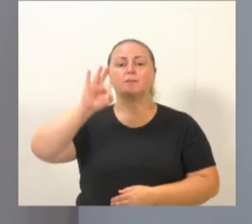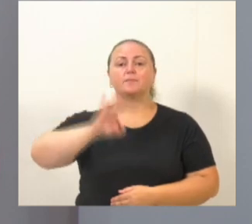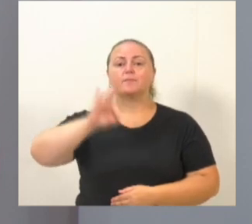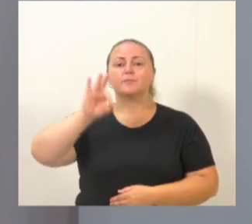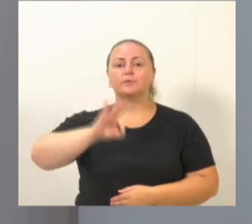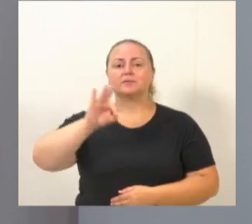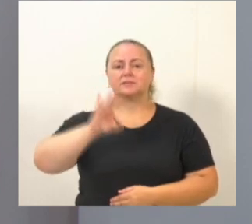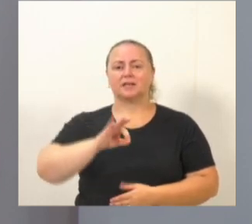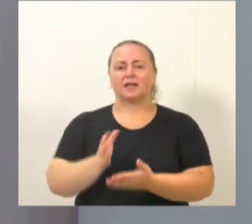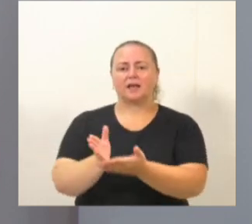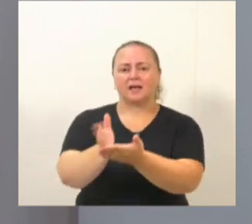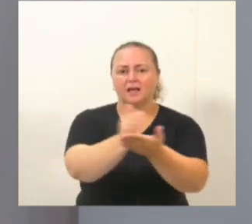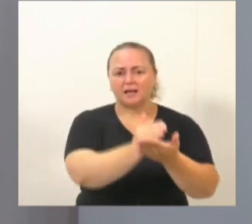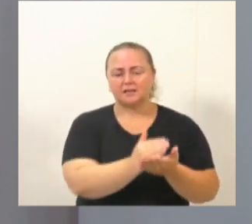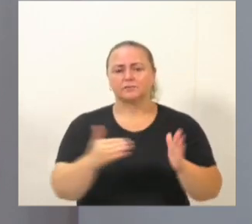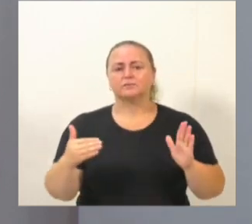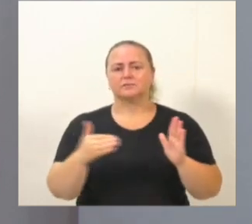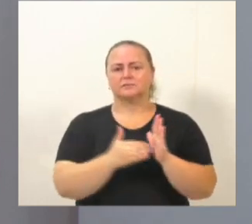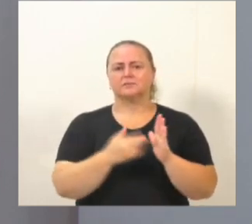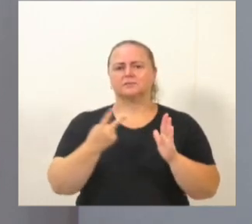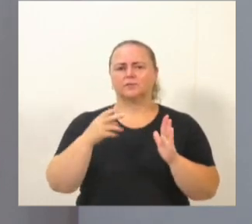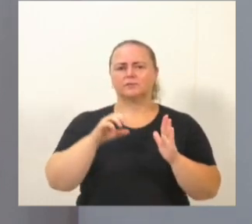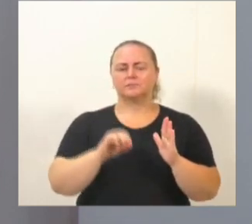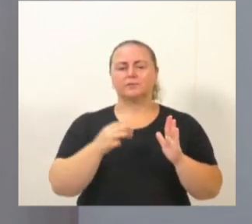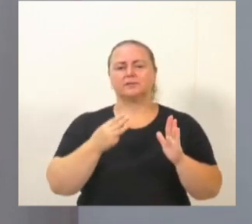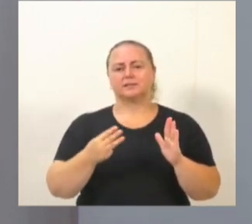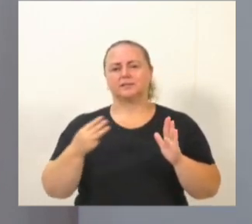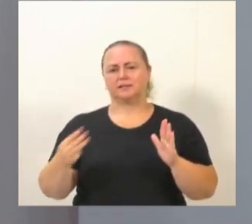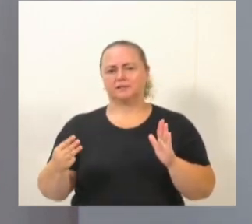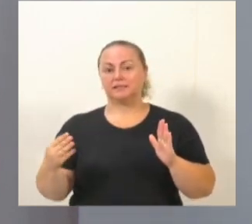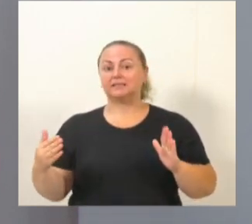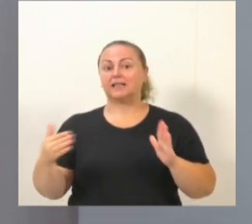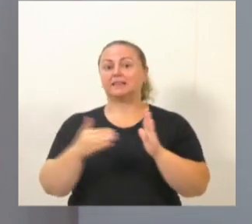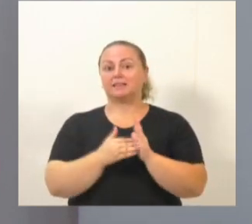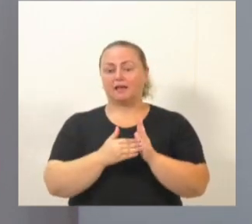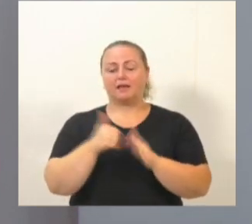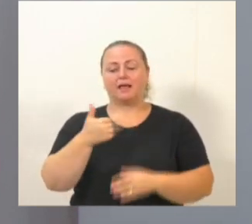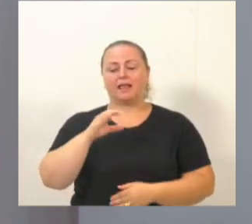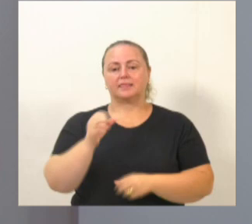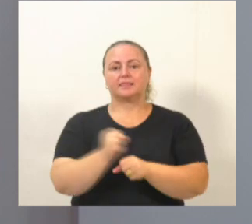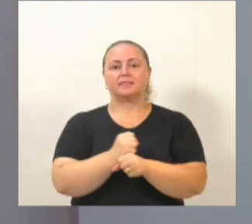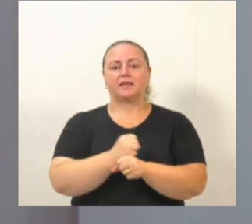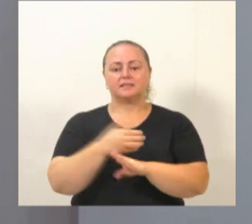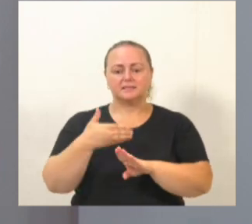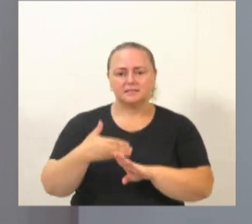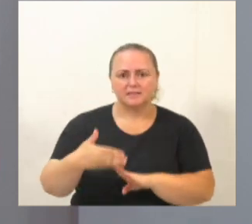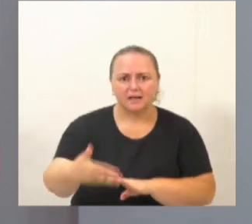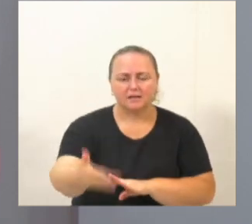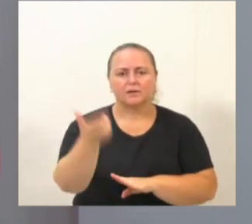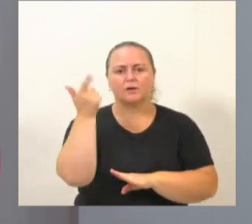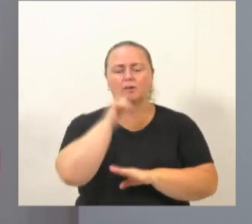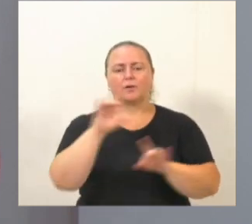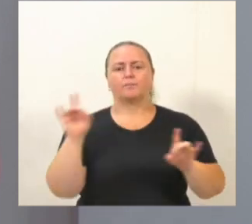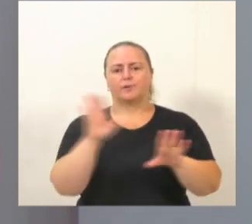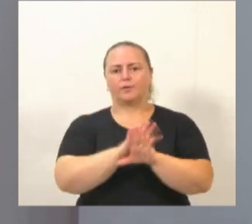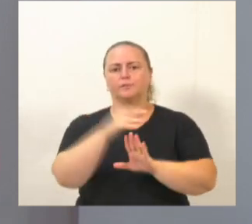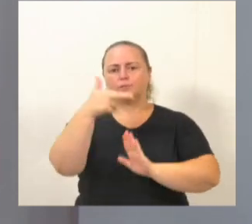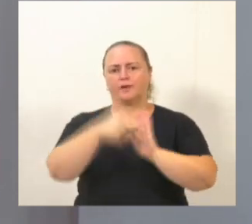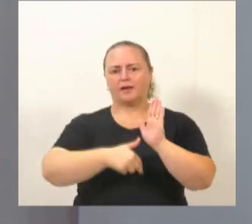tratamento até 2033. Ou seja, nós temos 10 anos para fazer estudo, para colocar Blumenau dentro desse novo regramento.